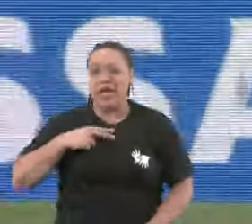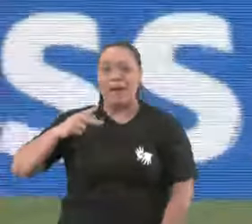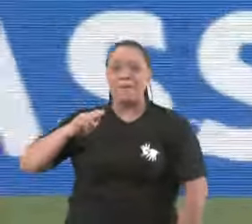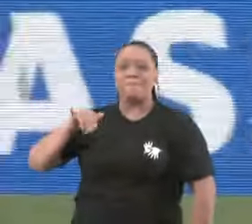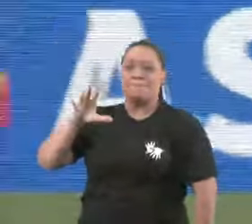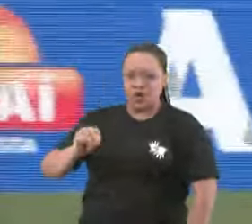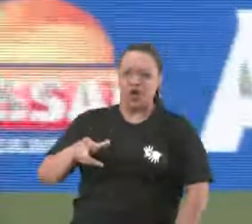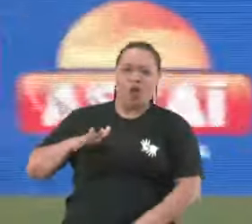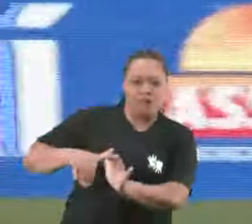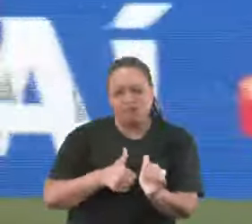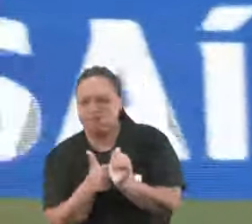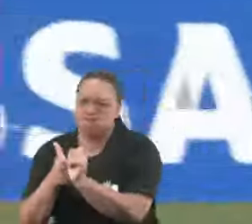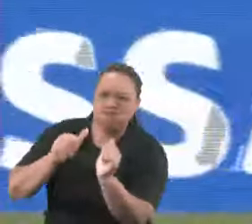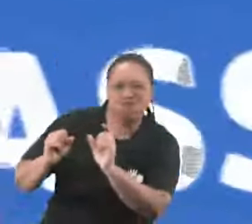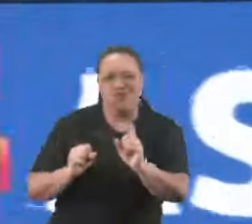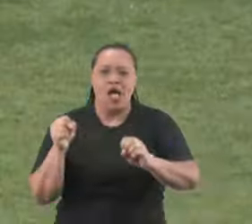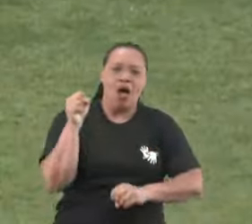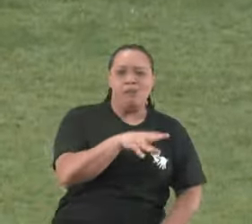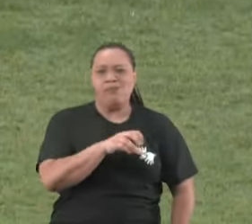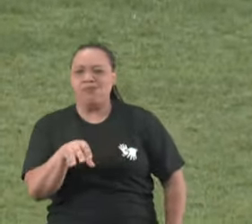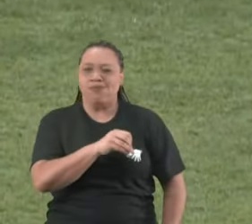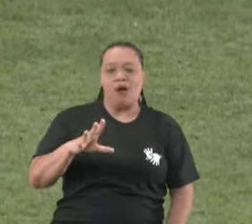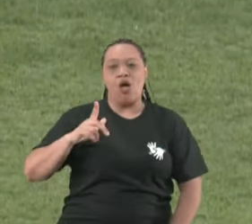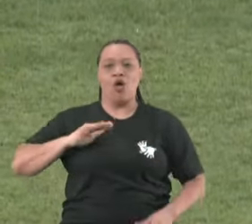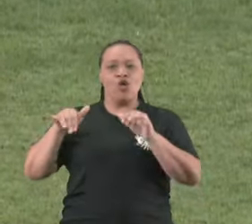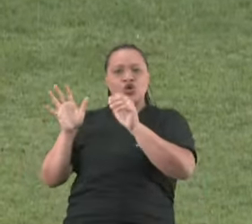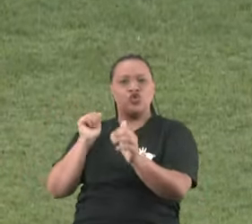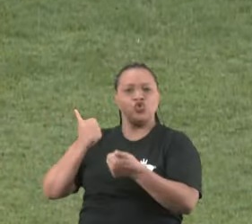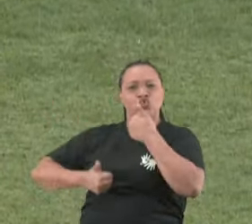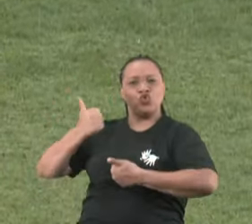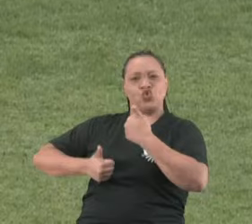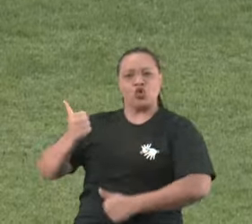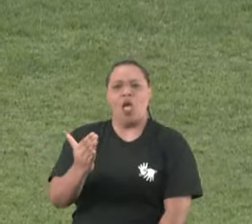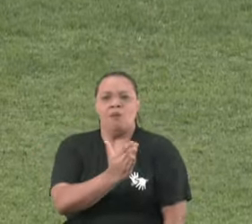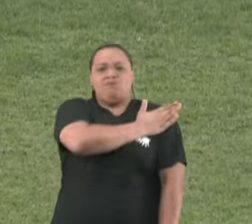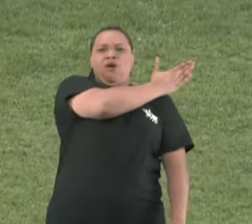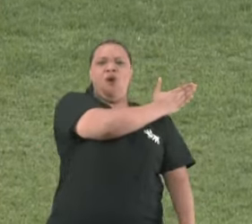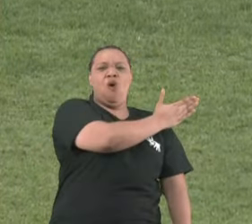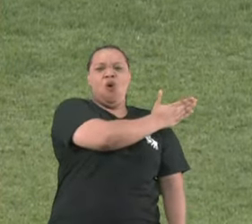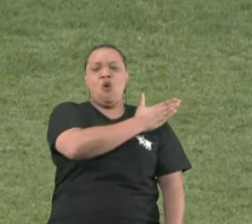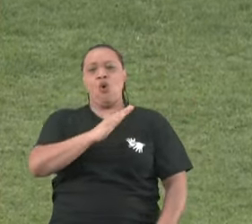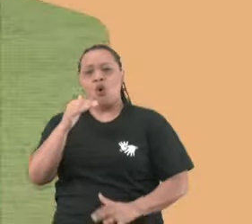seguiu acompanhando. Bateu por último no jogador do Asa. É mais um tiro de meta que favorece ao CRB.